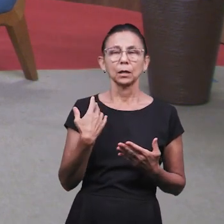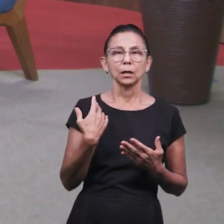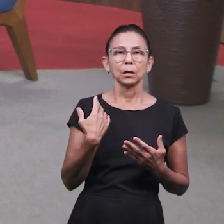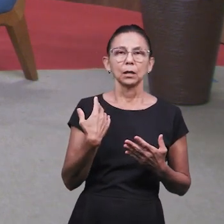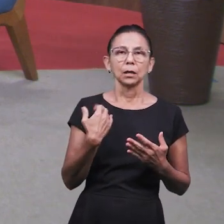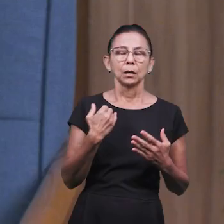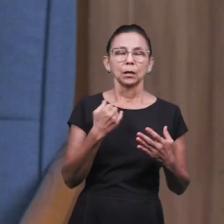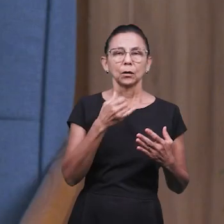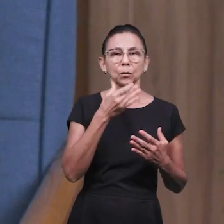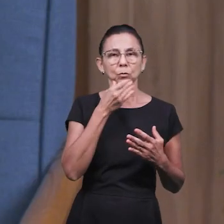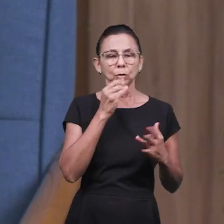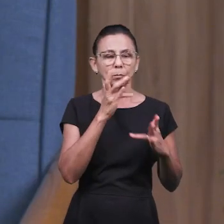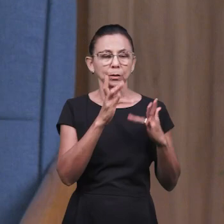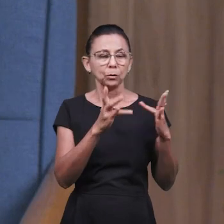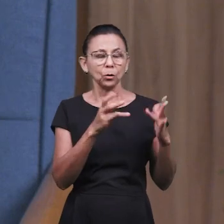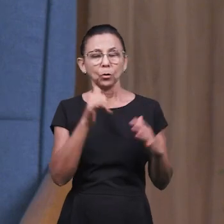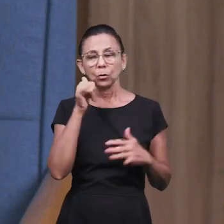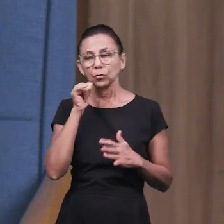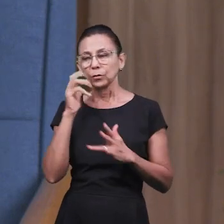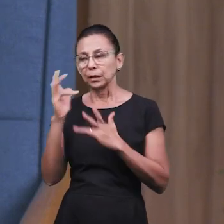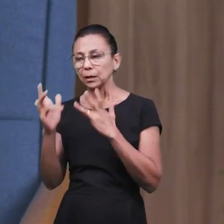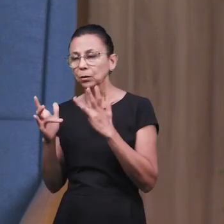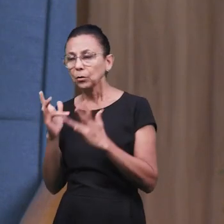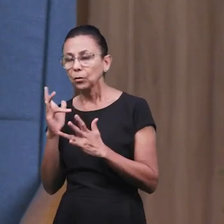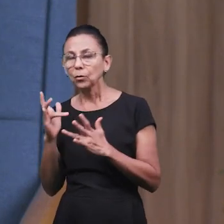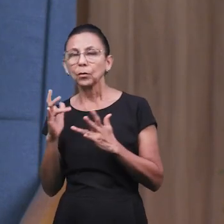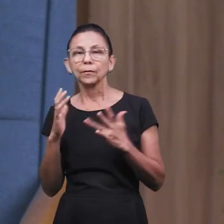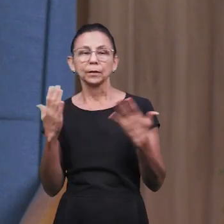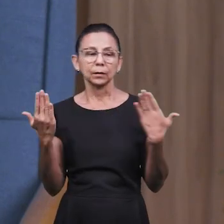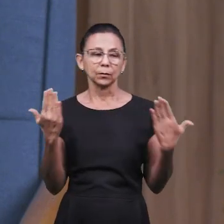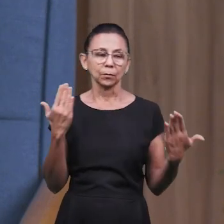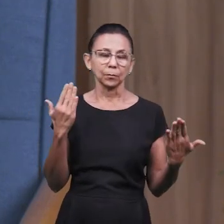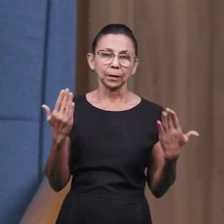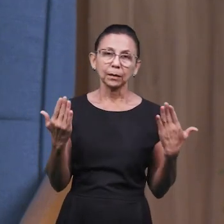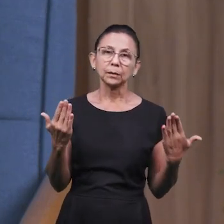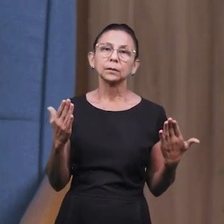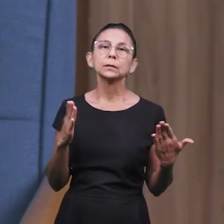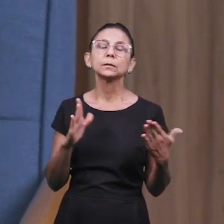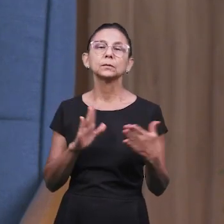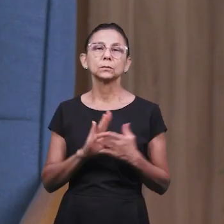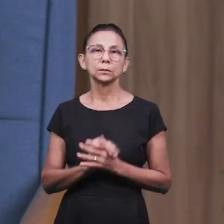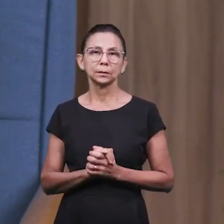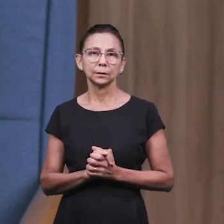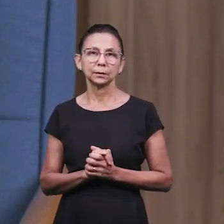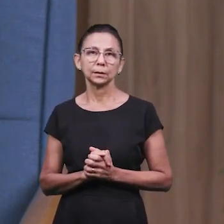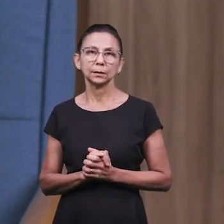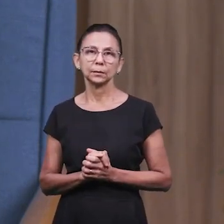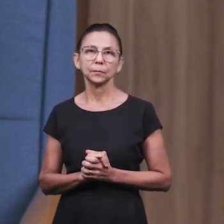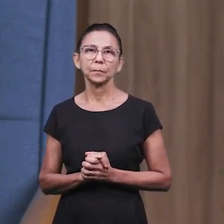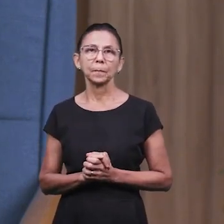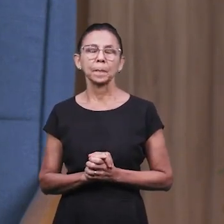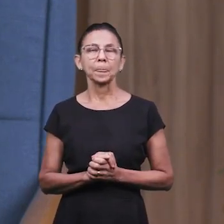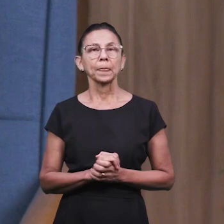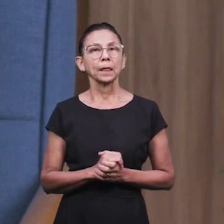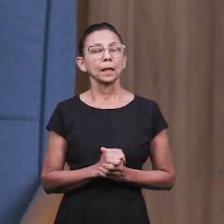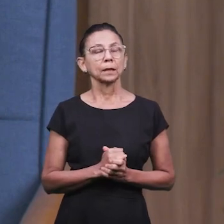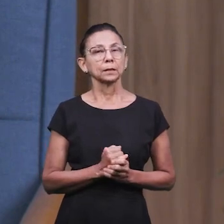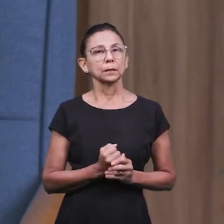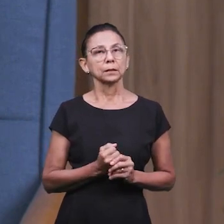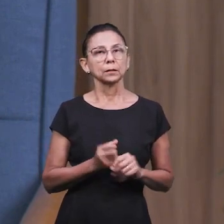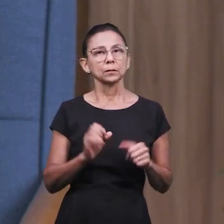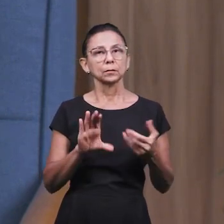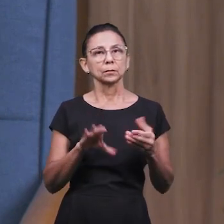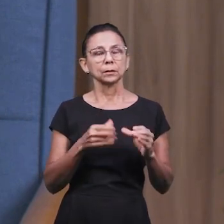noiva, né? Nós temos também falado sobre os tempos. Do capítulo 1 ao capítulo 4, você vê toda